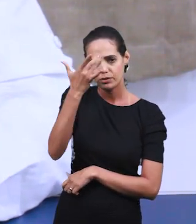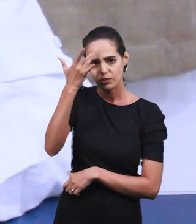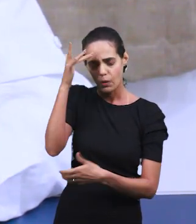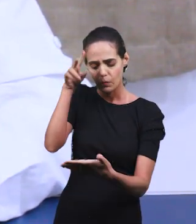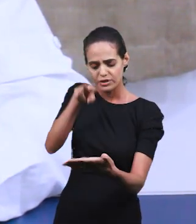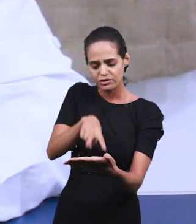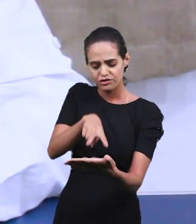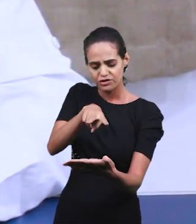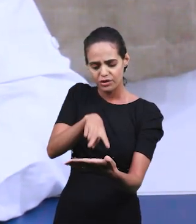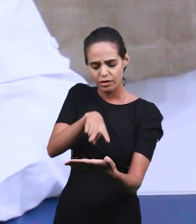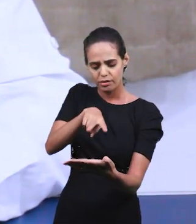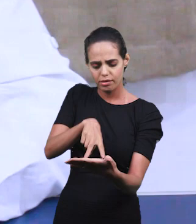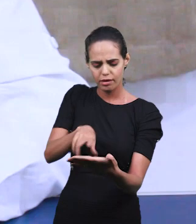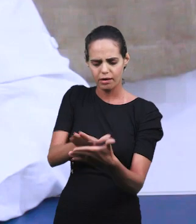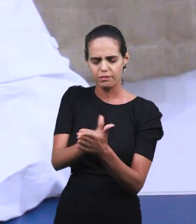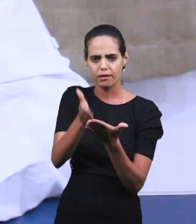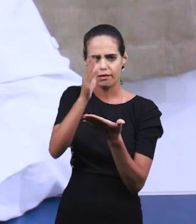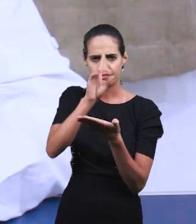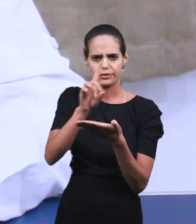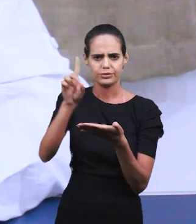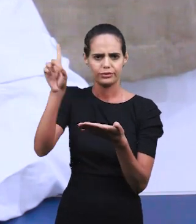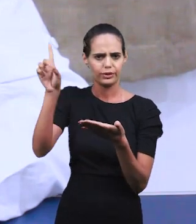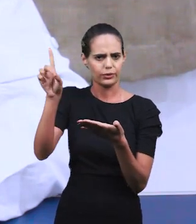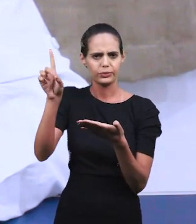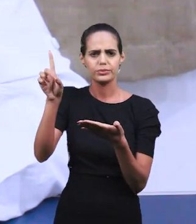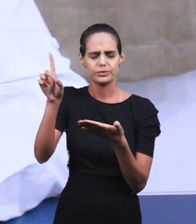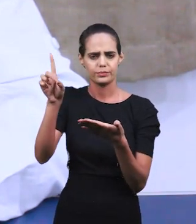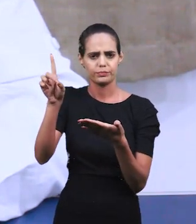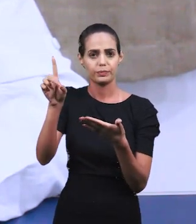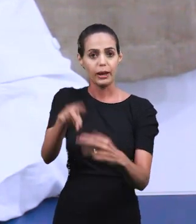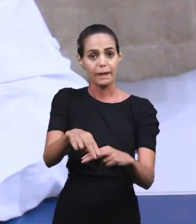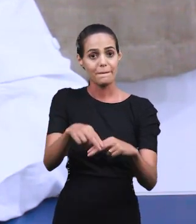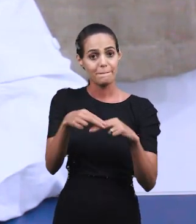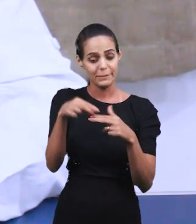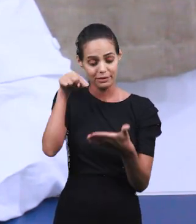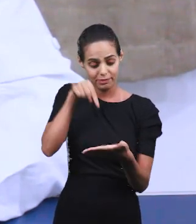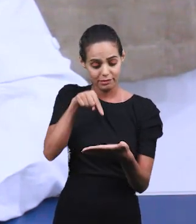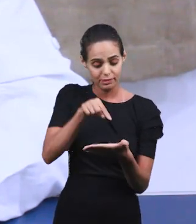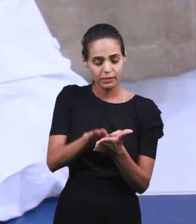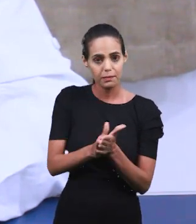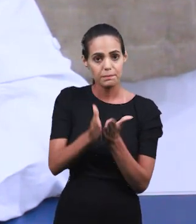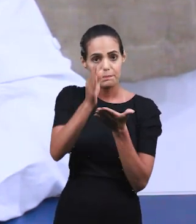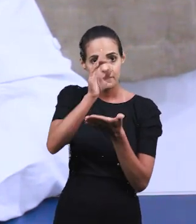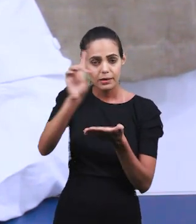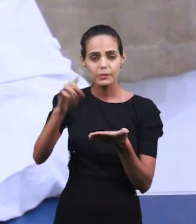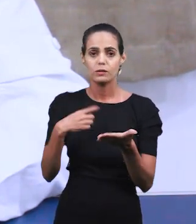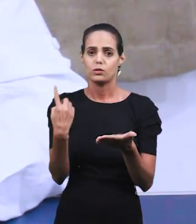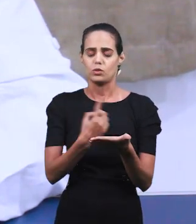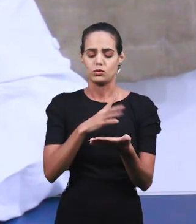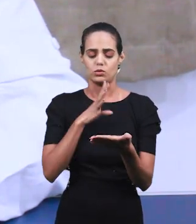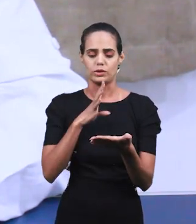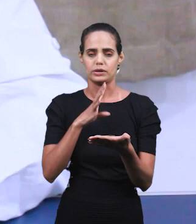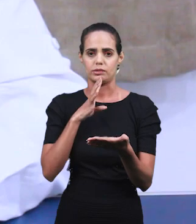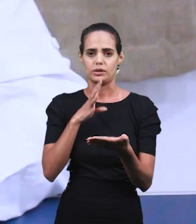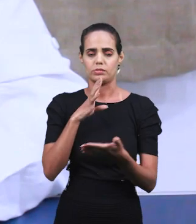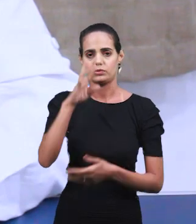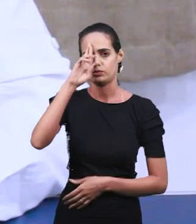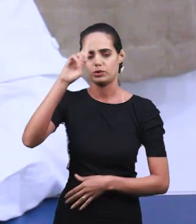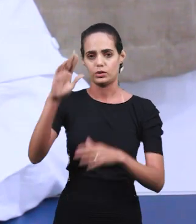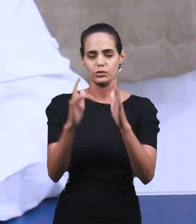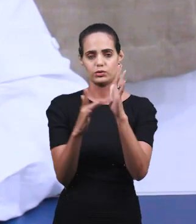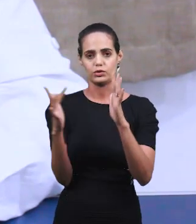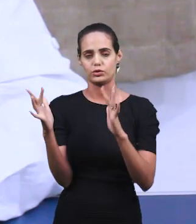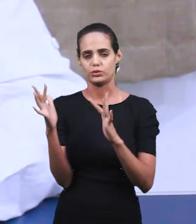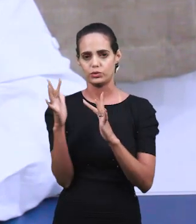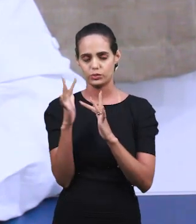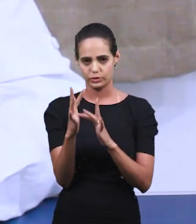Bíblia. E é importante nós observarmos que, através da Bíblia, nós encontramos o Senhor Jesus. A Bíblia ela quer apresentar para